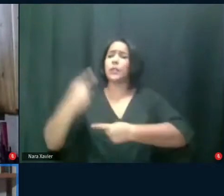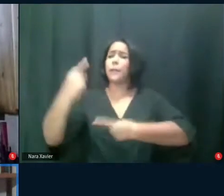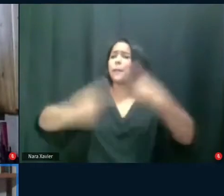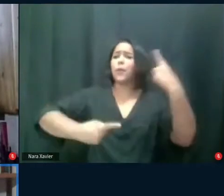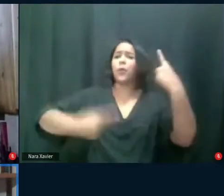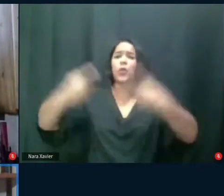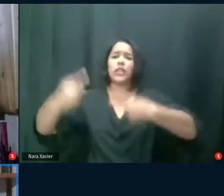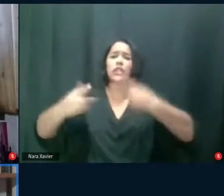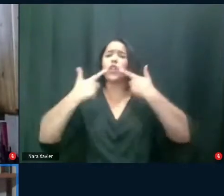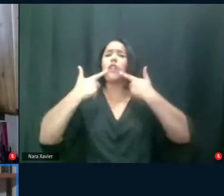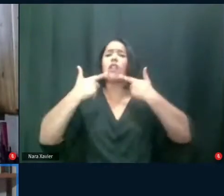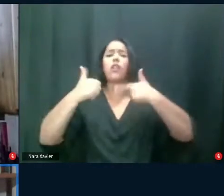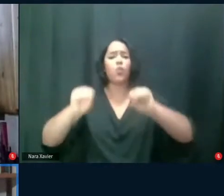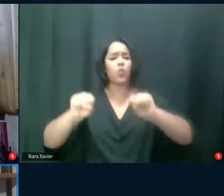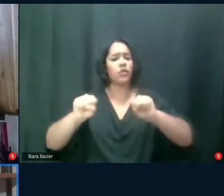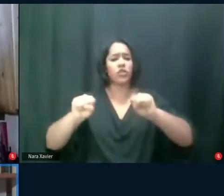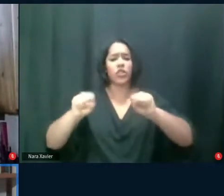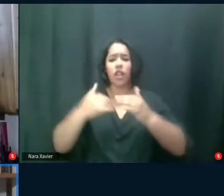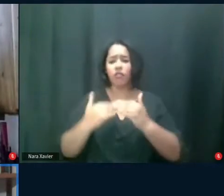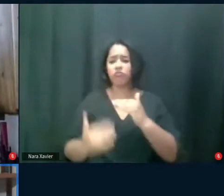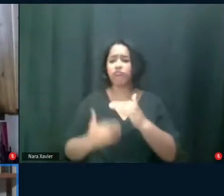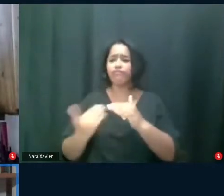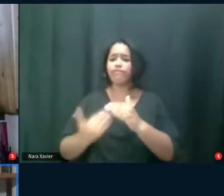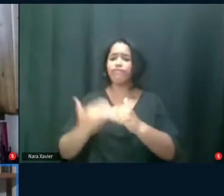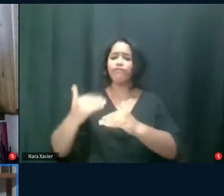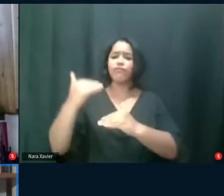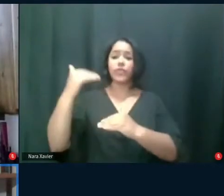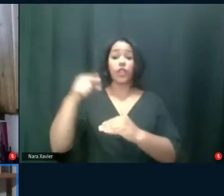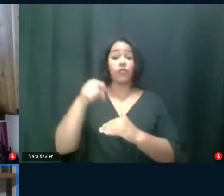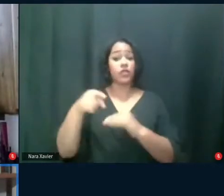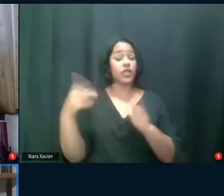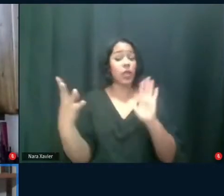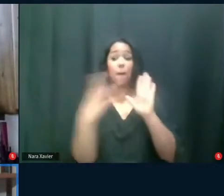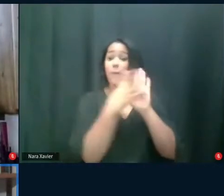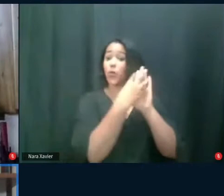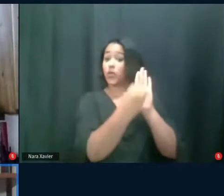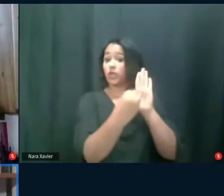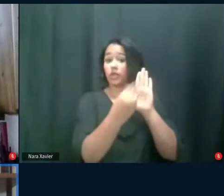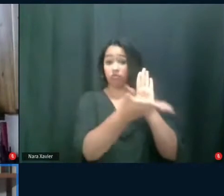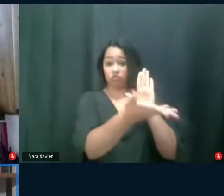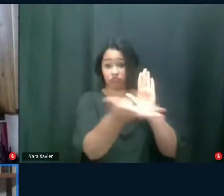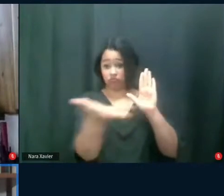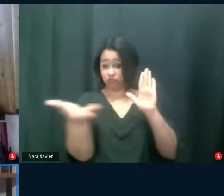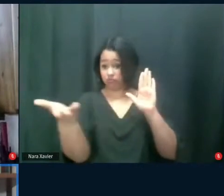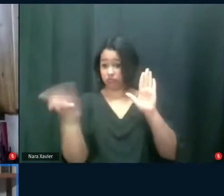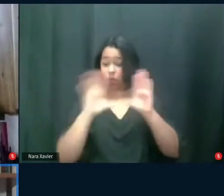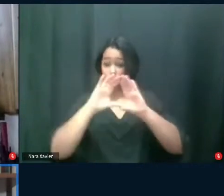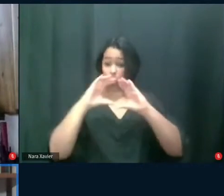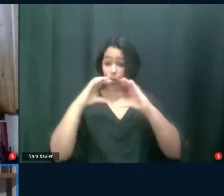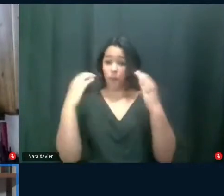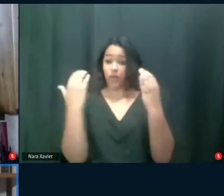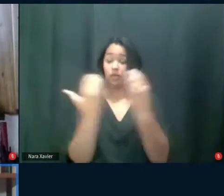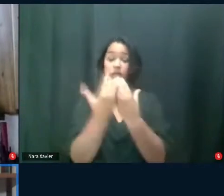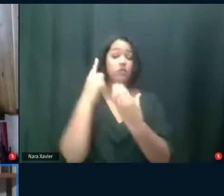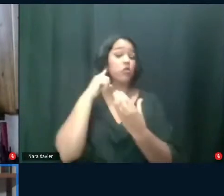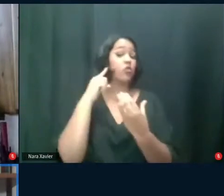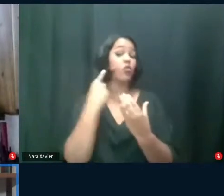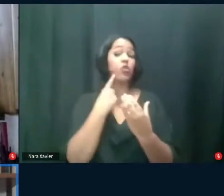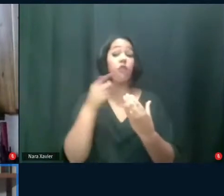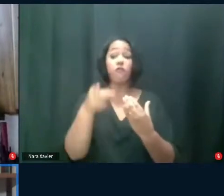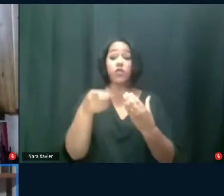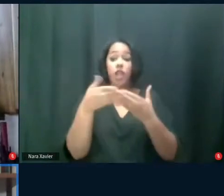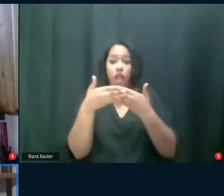estão em construção. Vocês são um modelo paradigmático. Quando eu falo vocês, a comunidade surda, vocês abriram